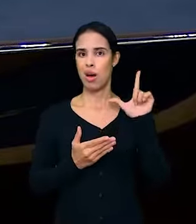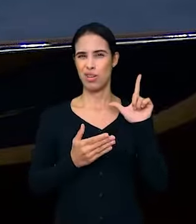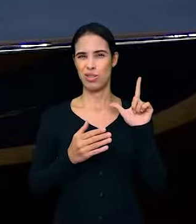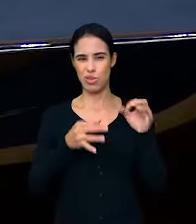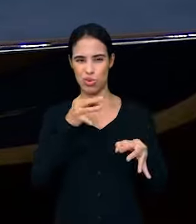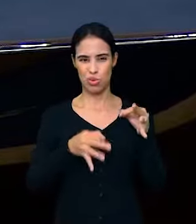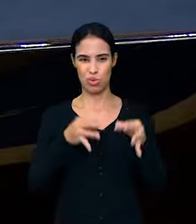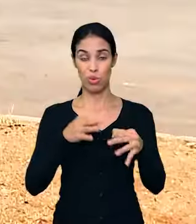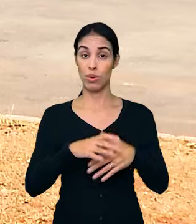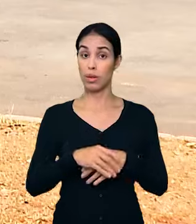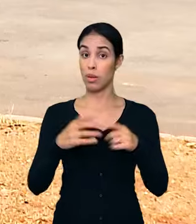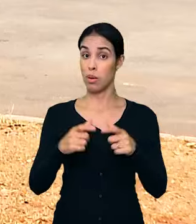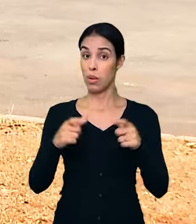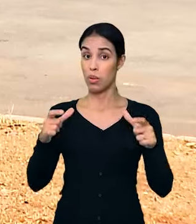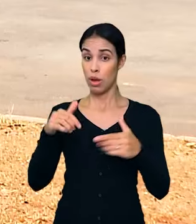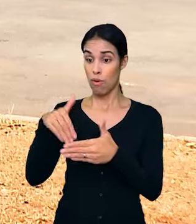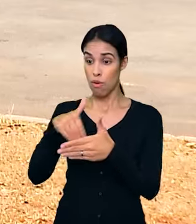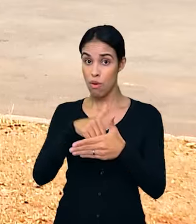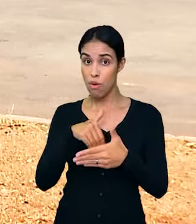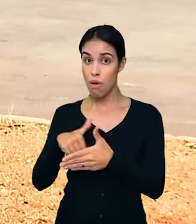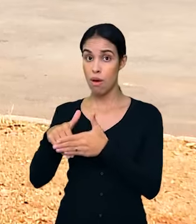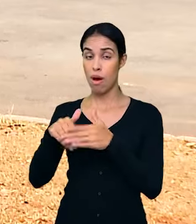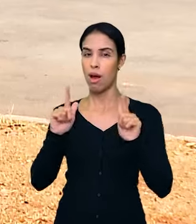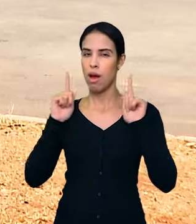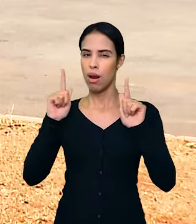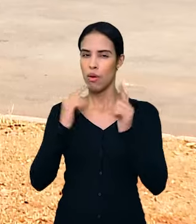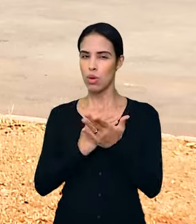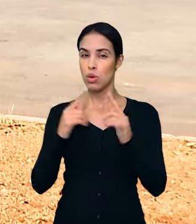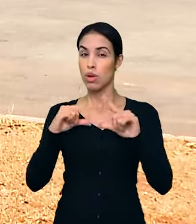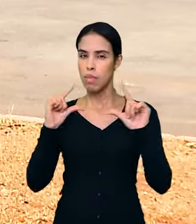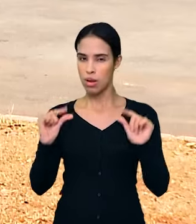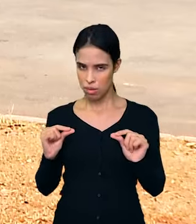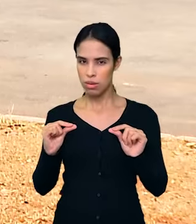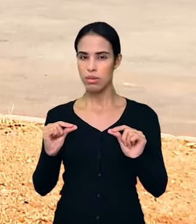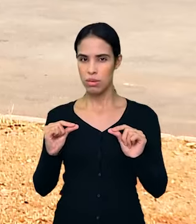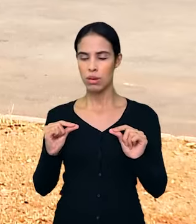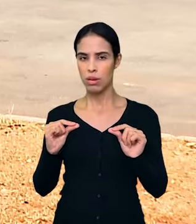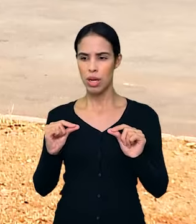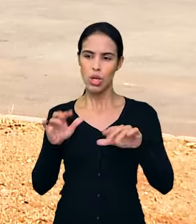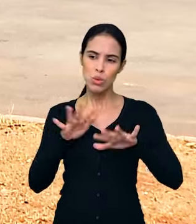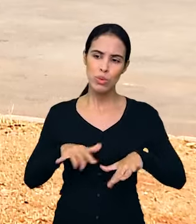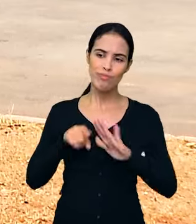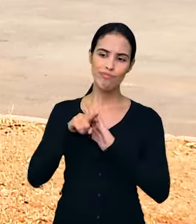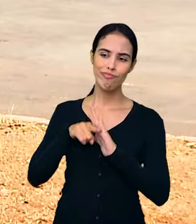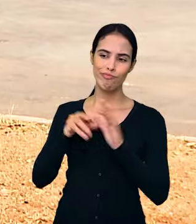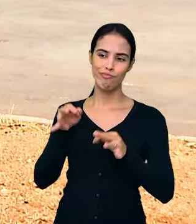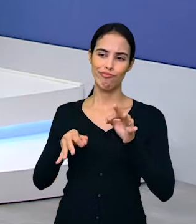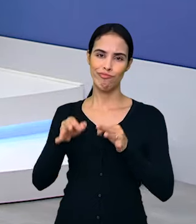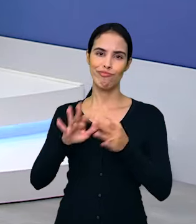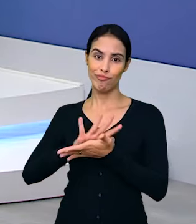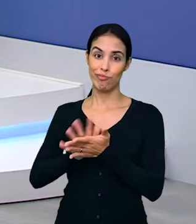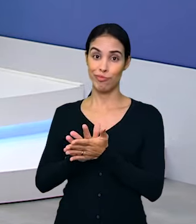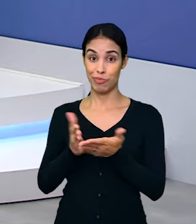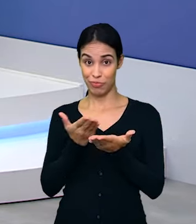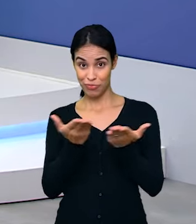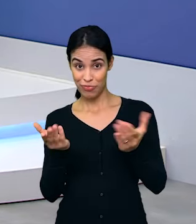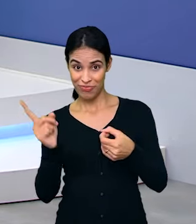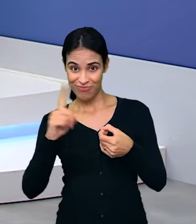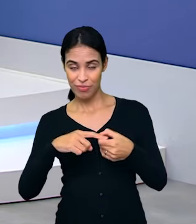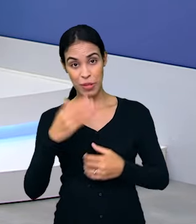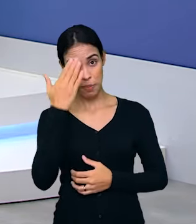com a greve atípica. Por maioria de votos, a greve iniciada em Brasília também foi considerada abusiva. Volto com vocês